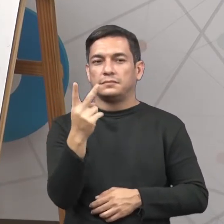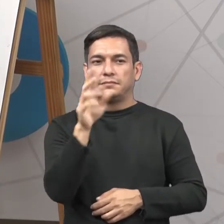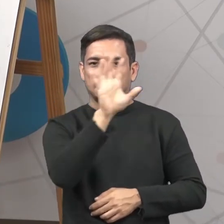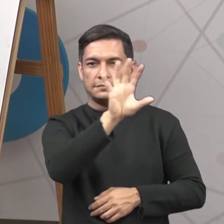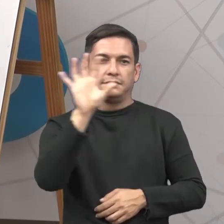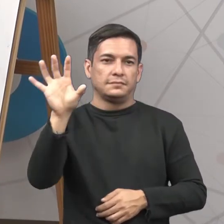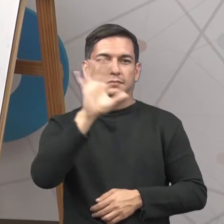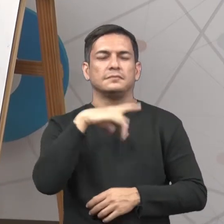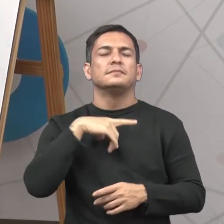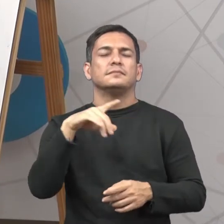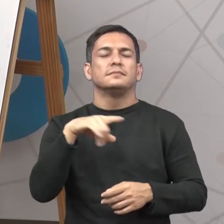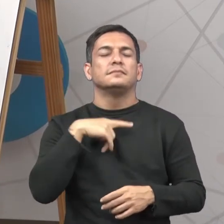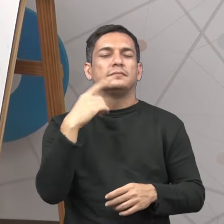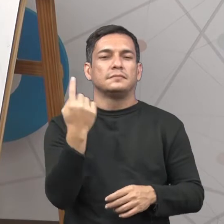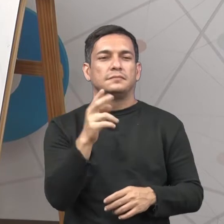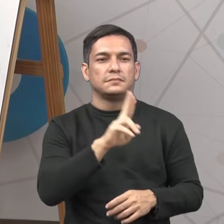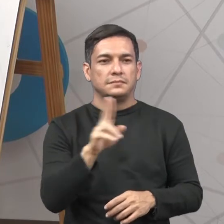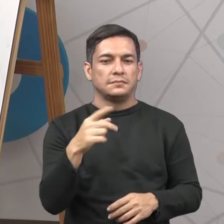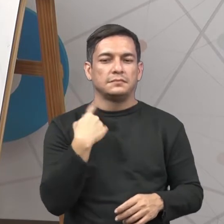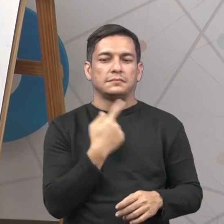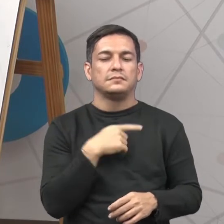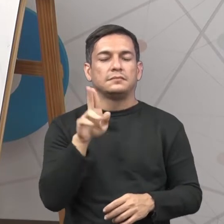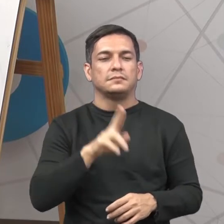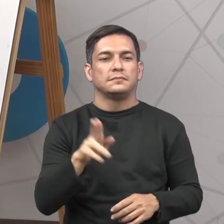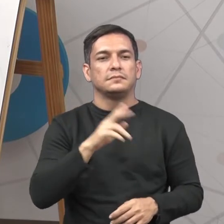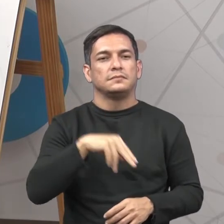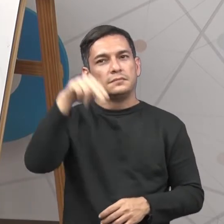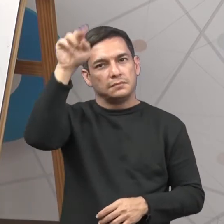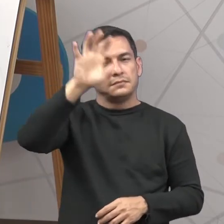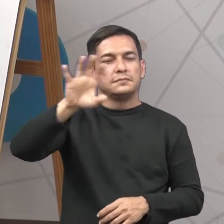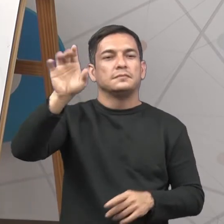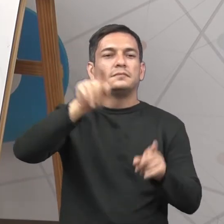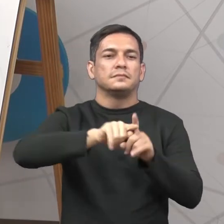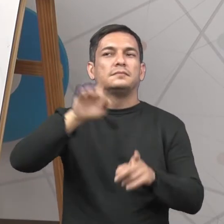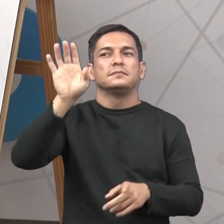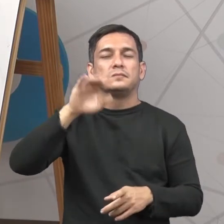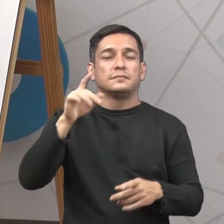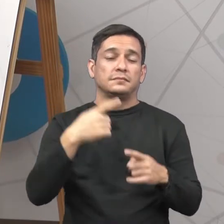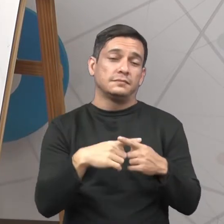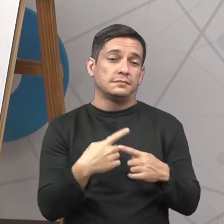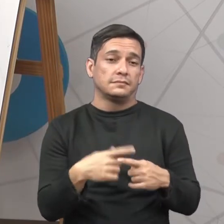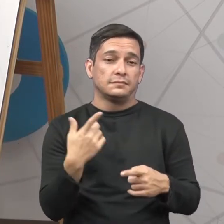regiões? Tem muitas expressões que nós usamos aqui no norte, também é usada no nordeste.